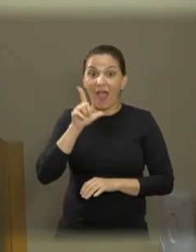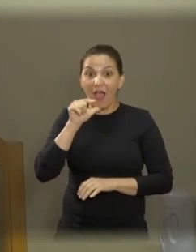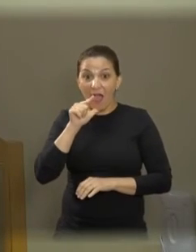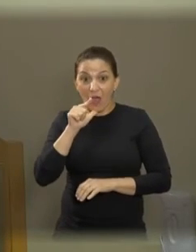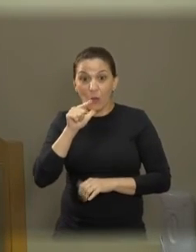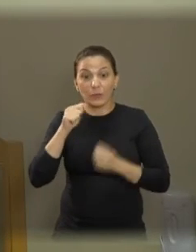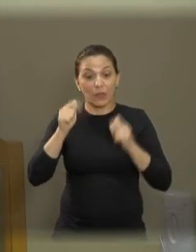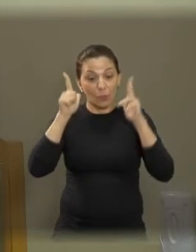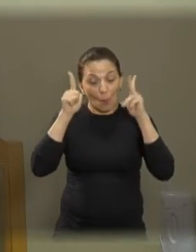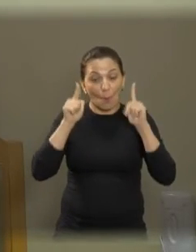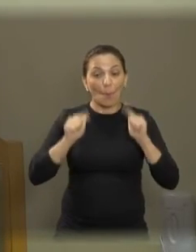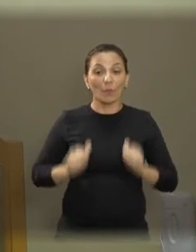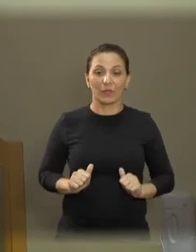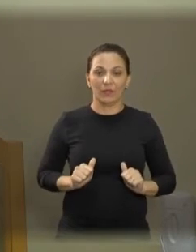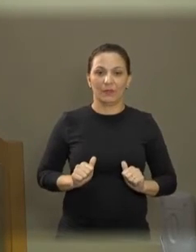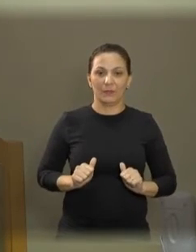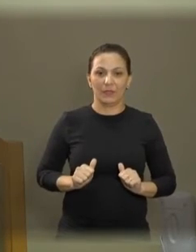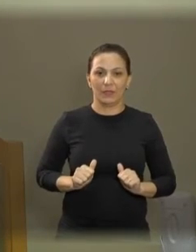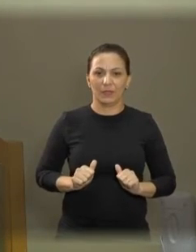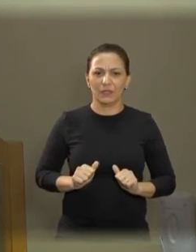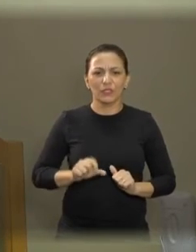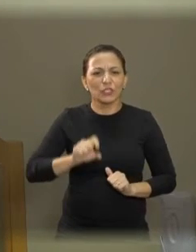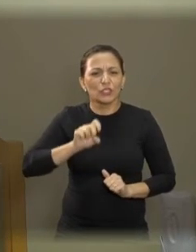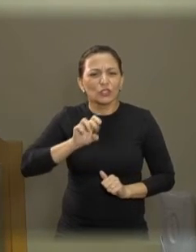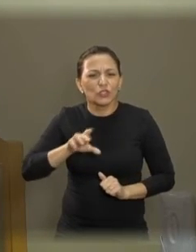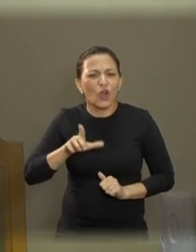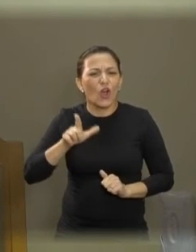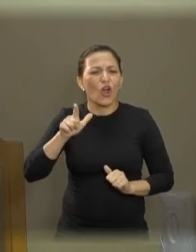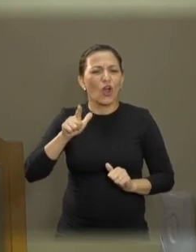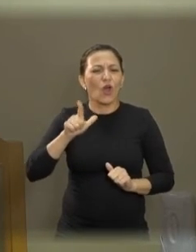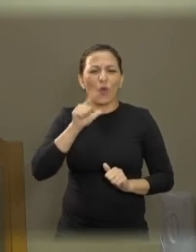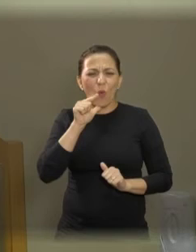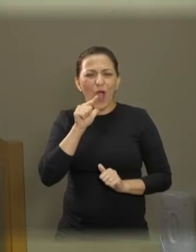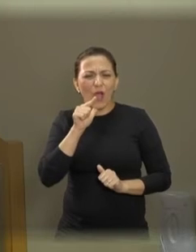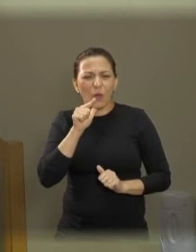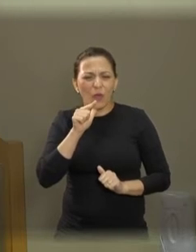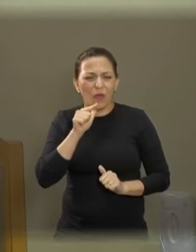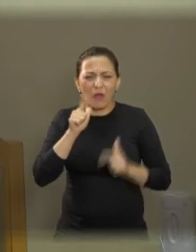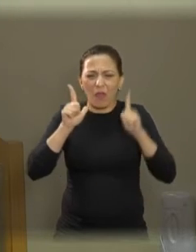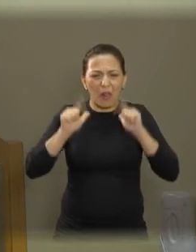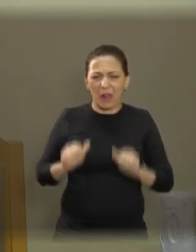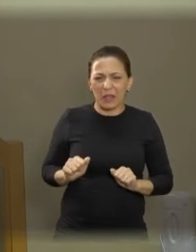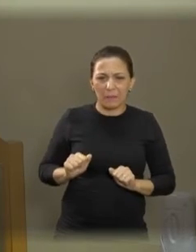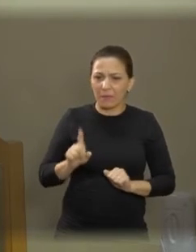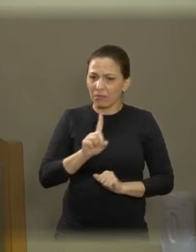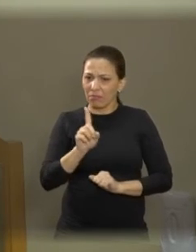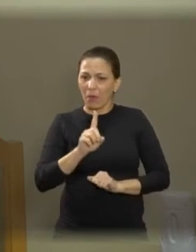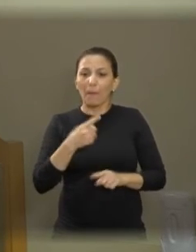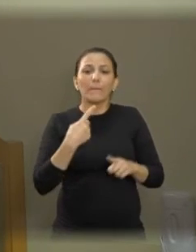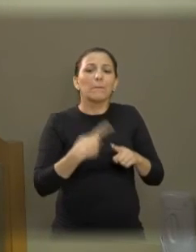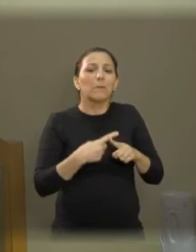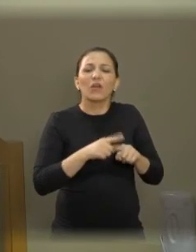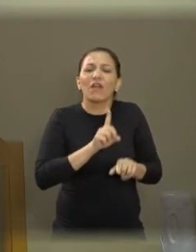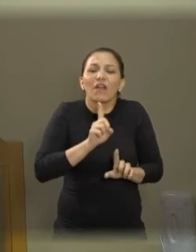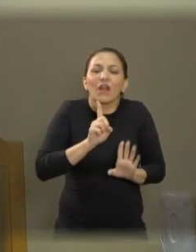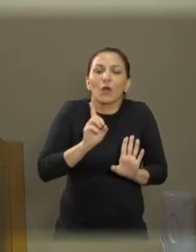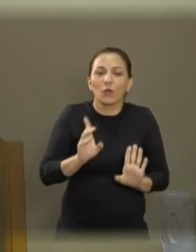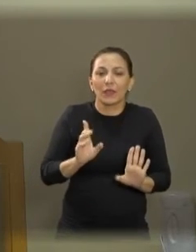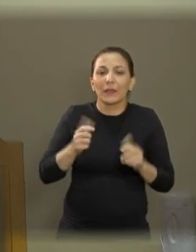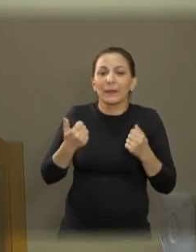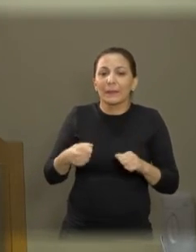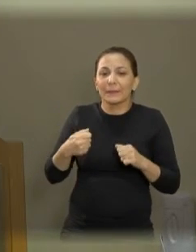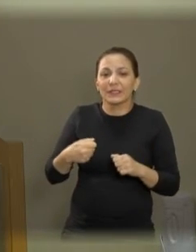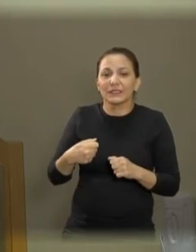para limpeza, mas ele vai falar, mas só com água eu não limpo. E eu vou perguntar, por que não? Ah, porque eu tenho que eliminar